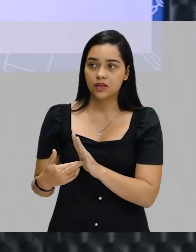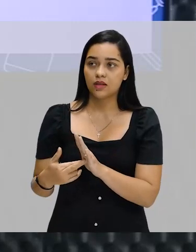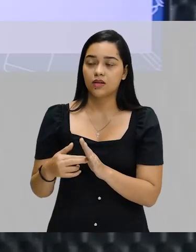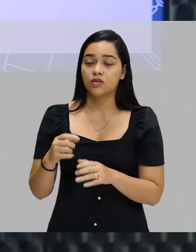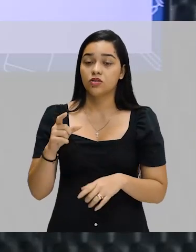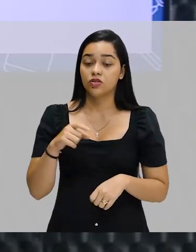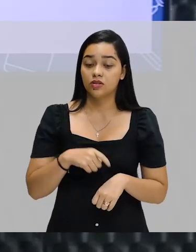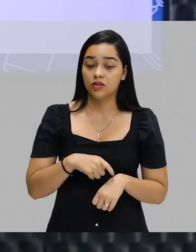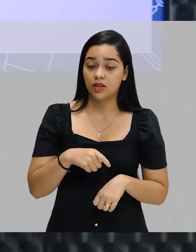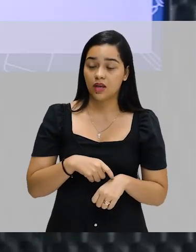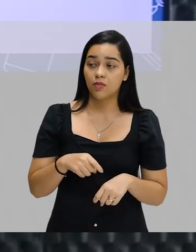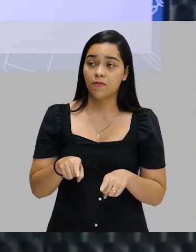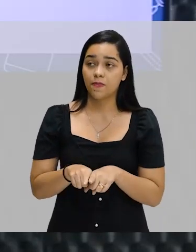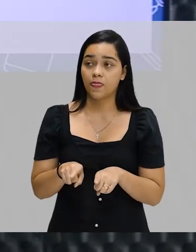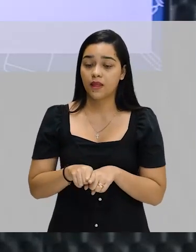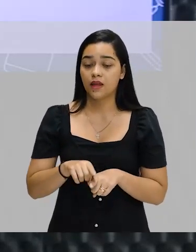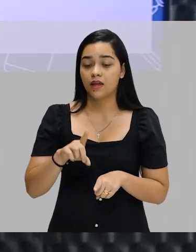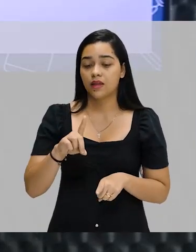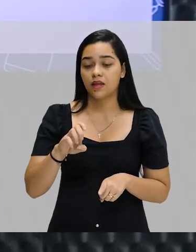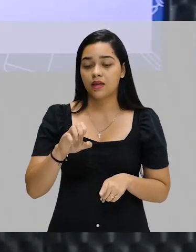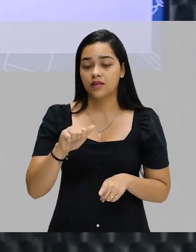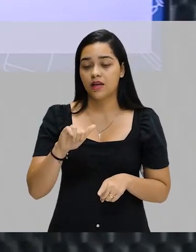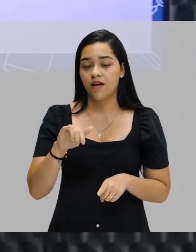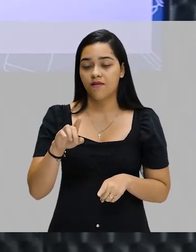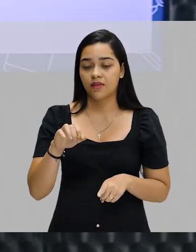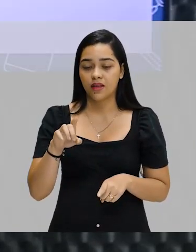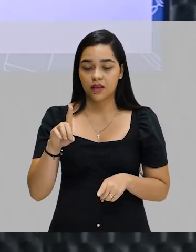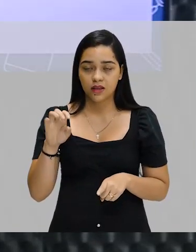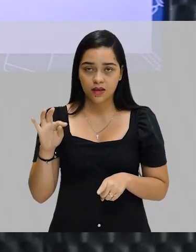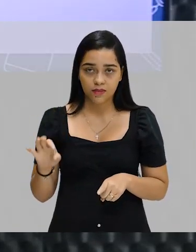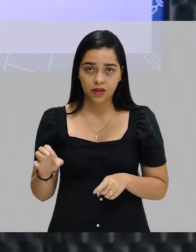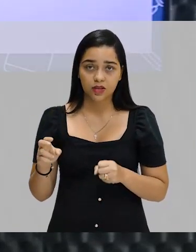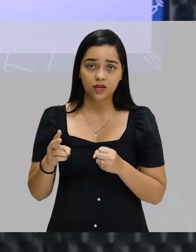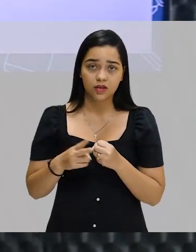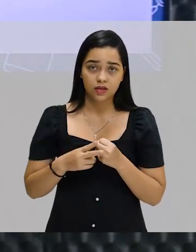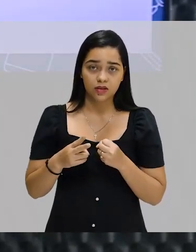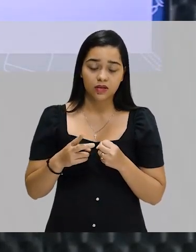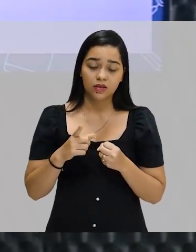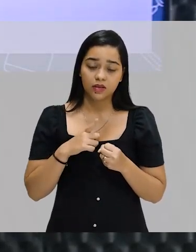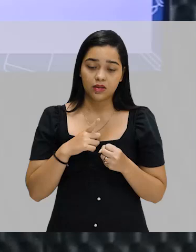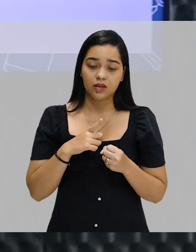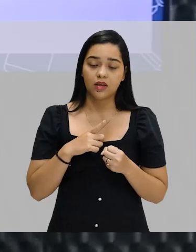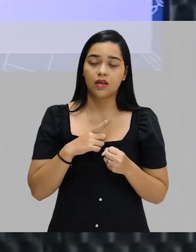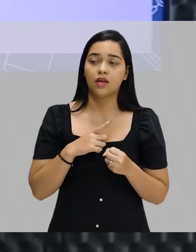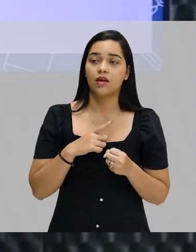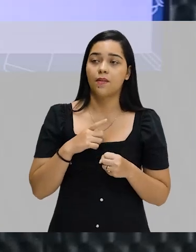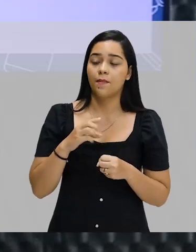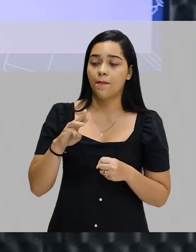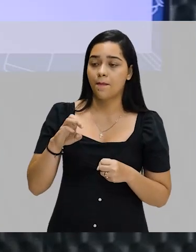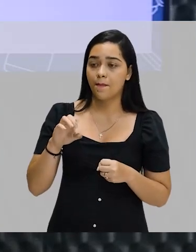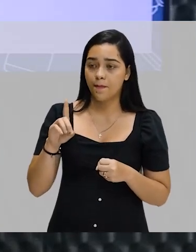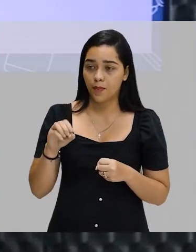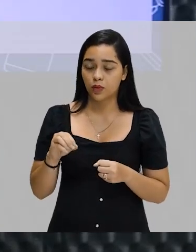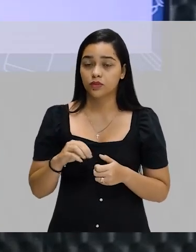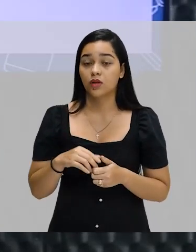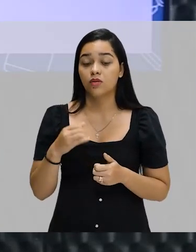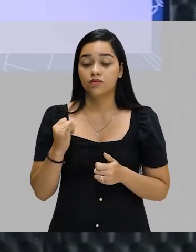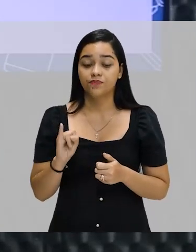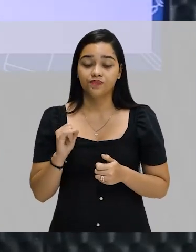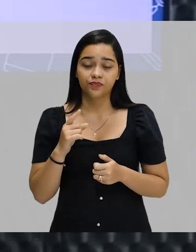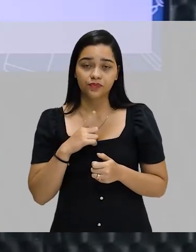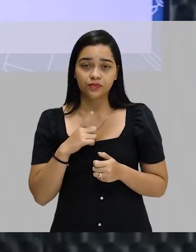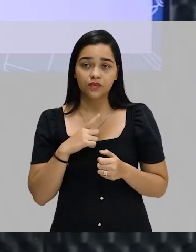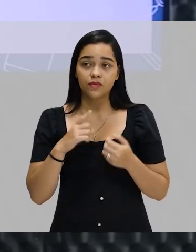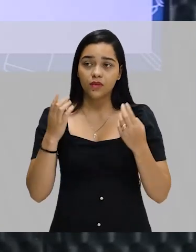de tempo, e desafinadamente adjunto adverbial, representado pelo advérbio de modo. Então, se eu fizer